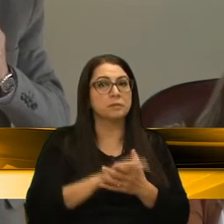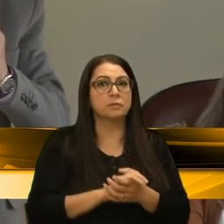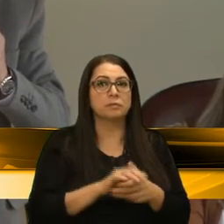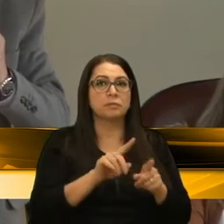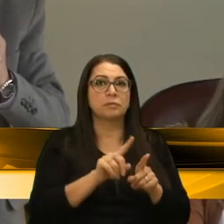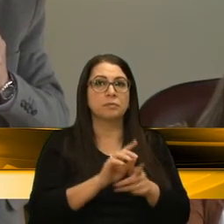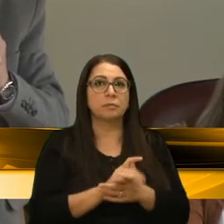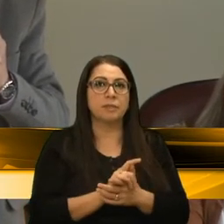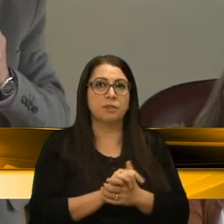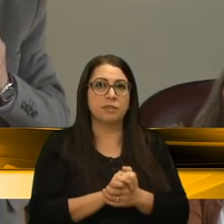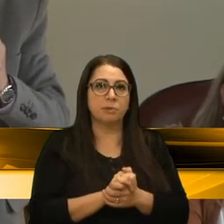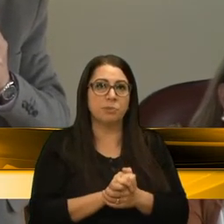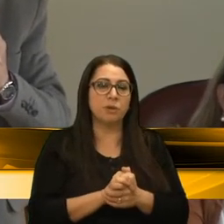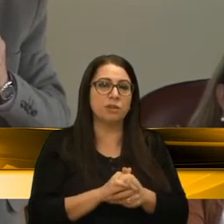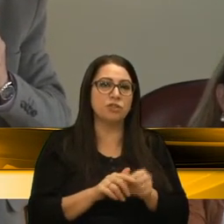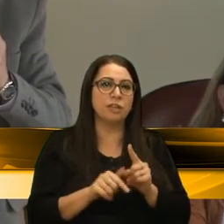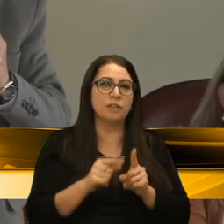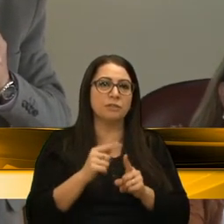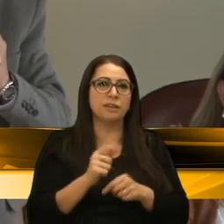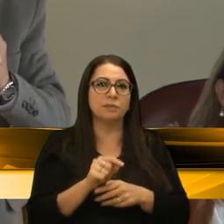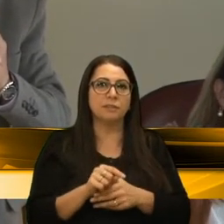pagar conta muito cara.